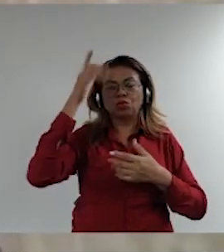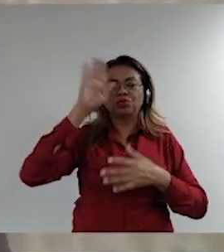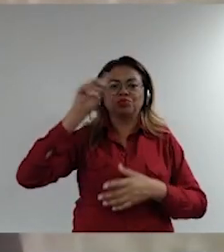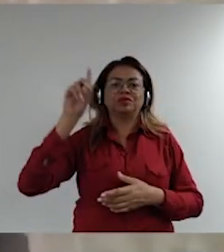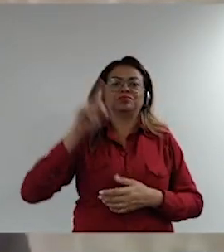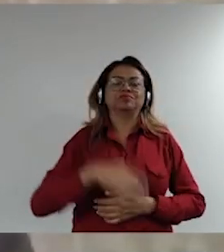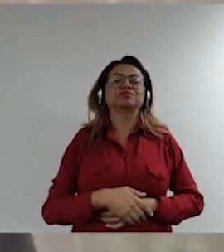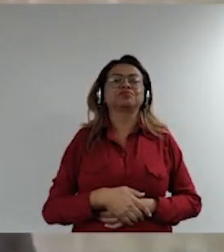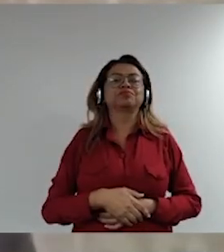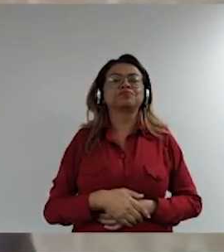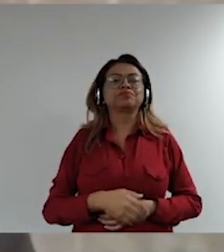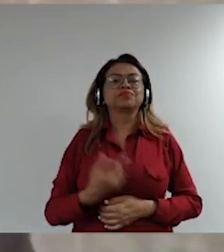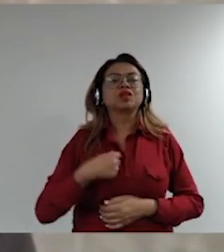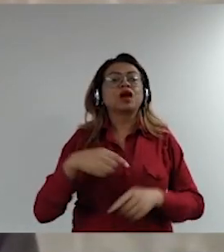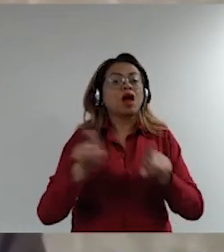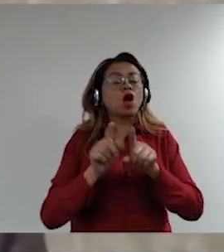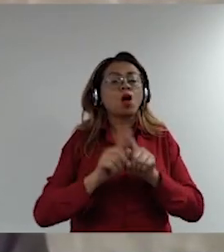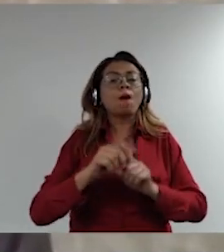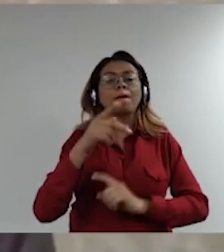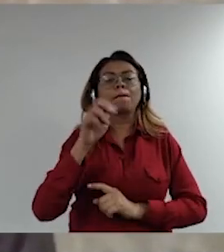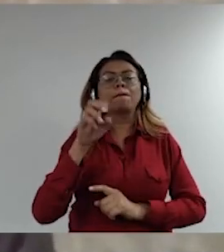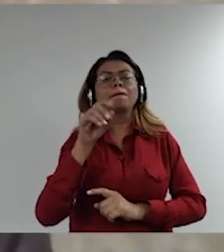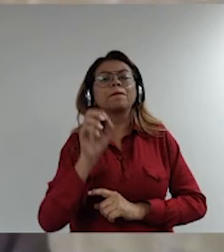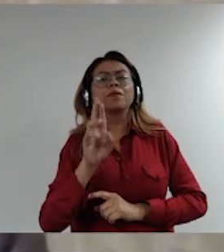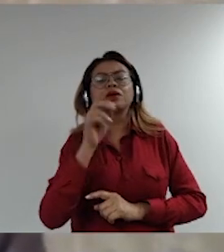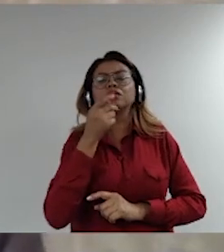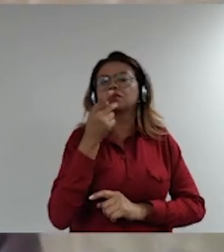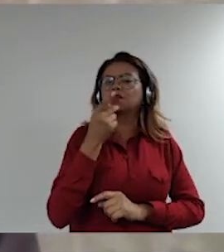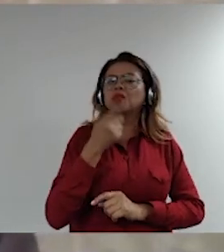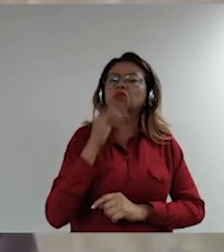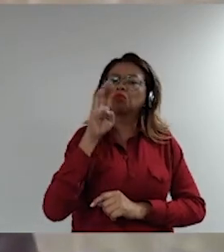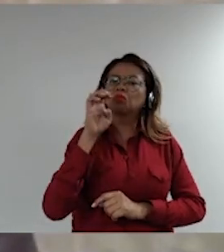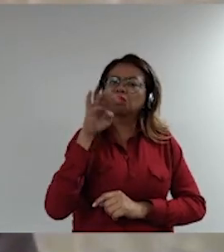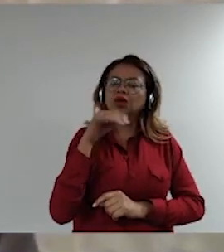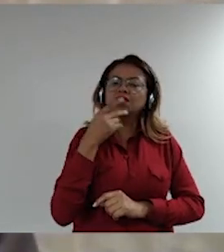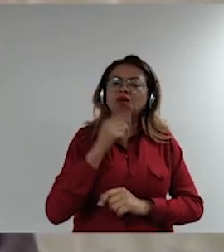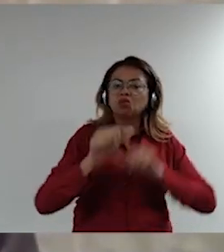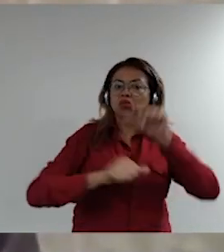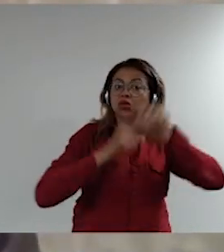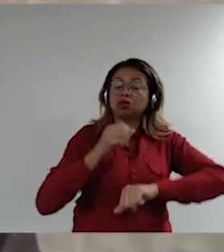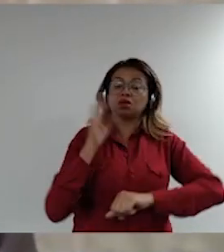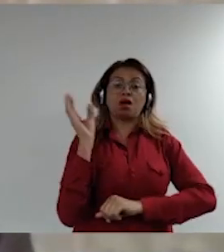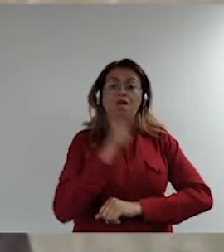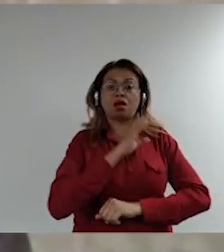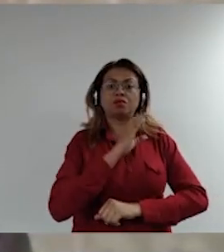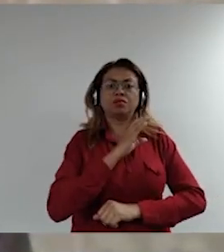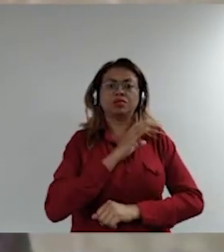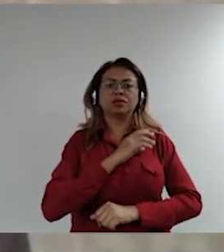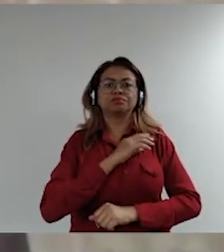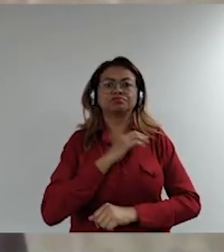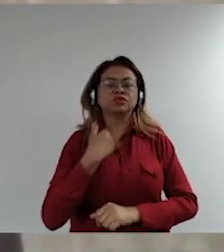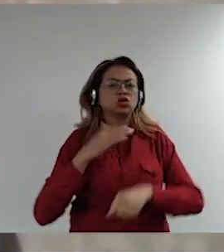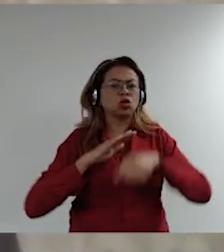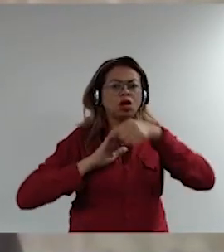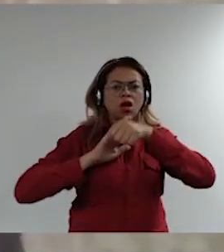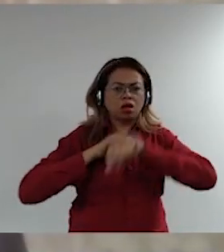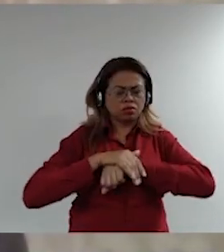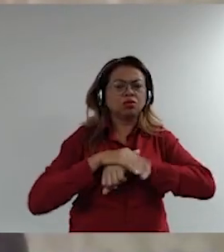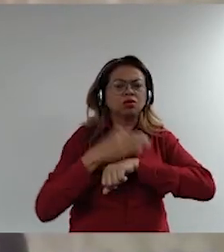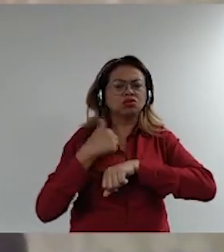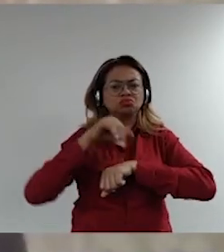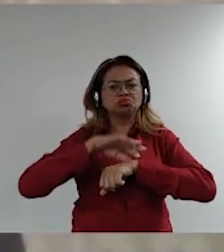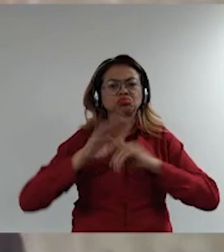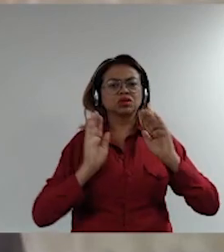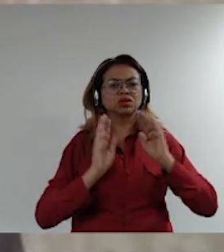Agora, o Pedro colocou muito bem, a mudança foi muito drástica. Nós anoitecemos,